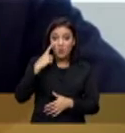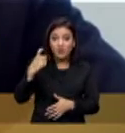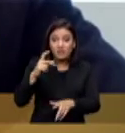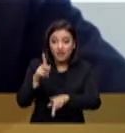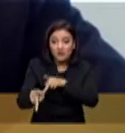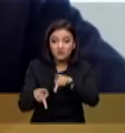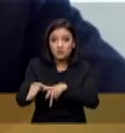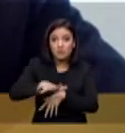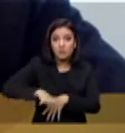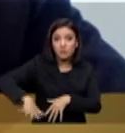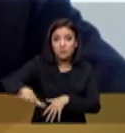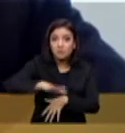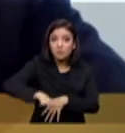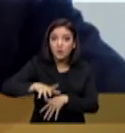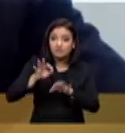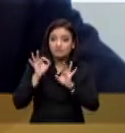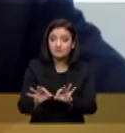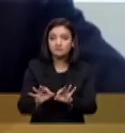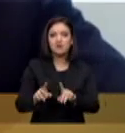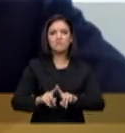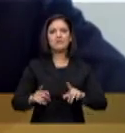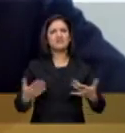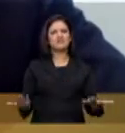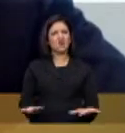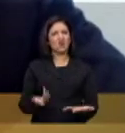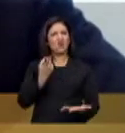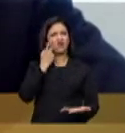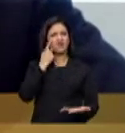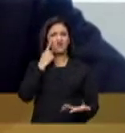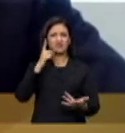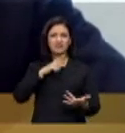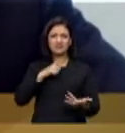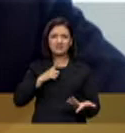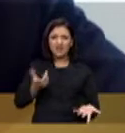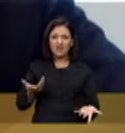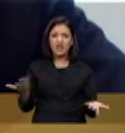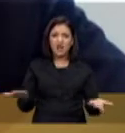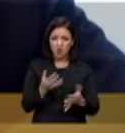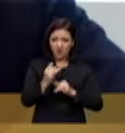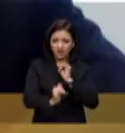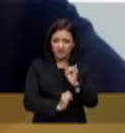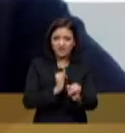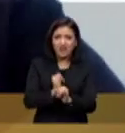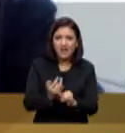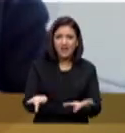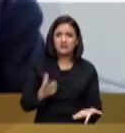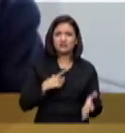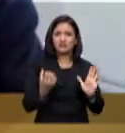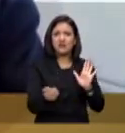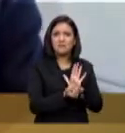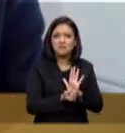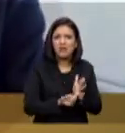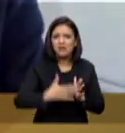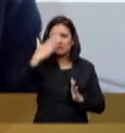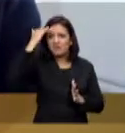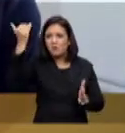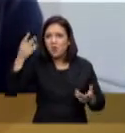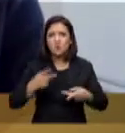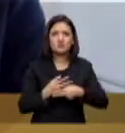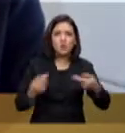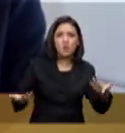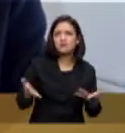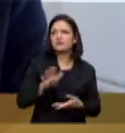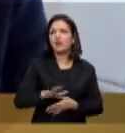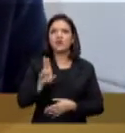Estado. Agora eu pergunto, no mundo de marcas, no mundo de internet, no mundo em que as crianças usam